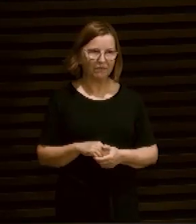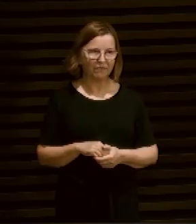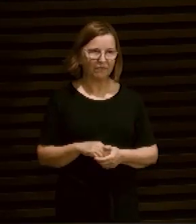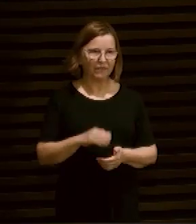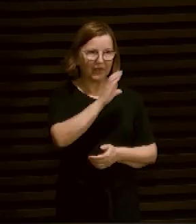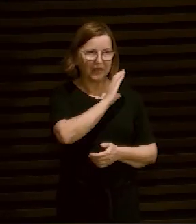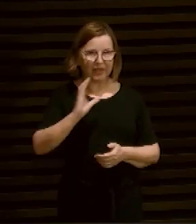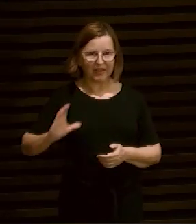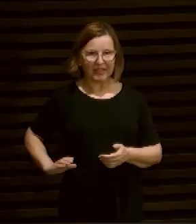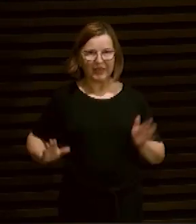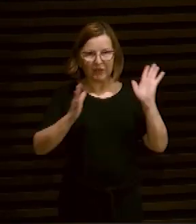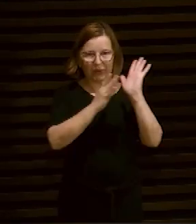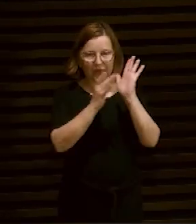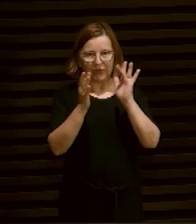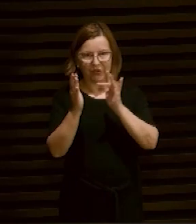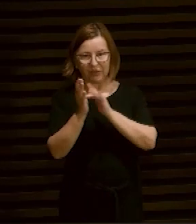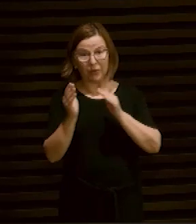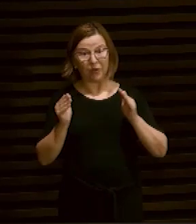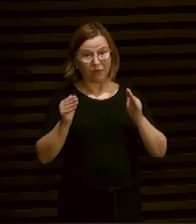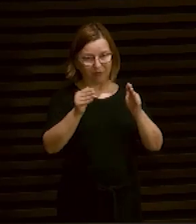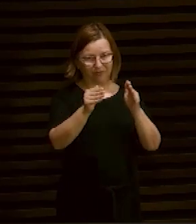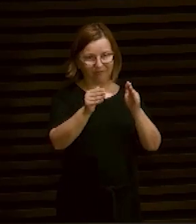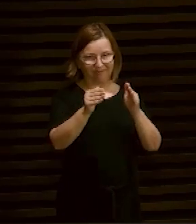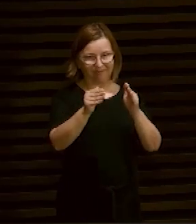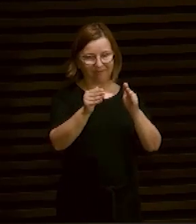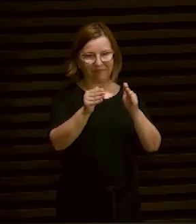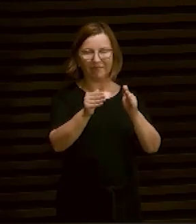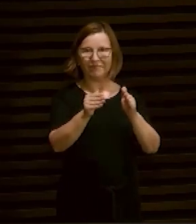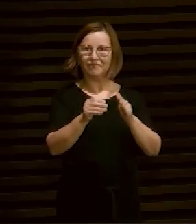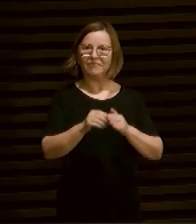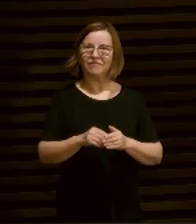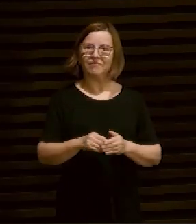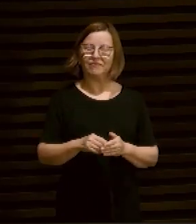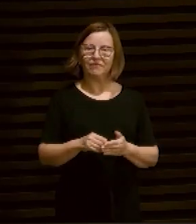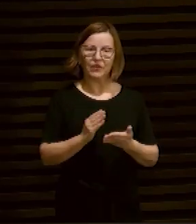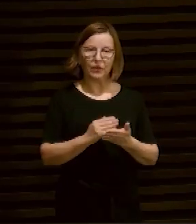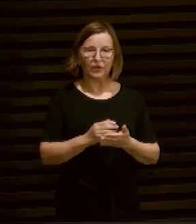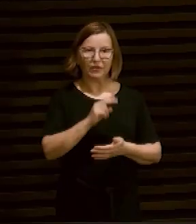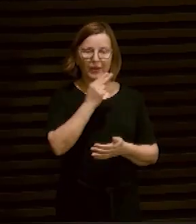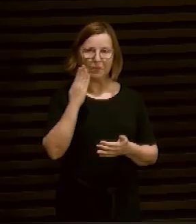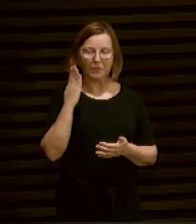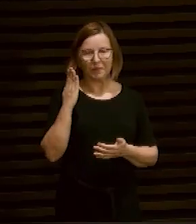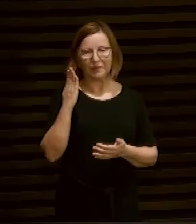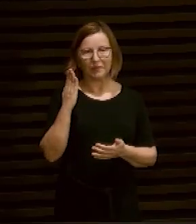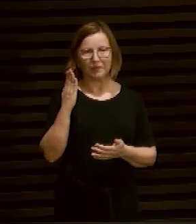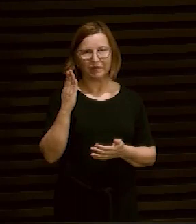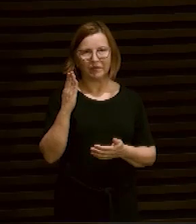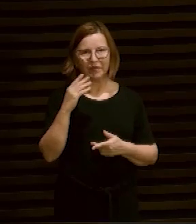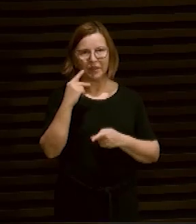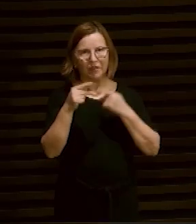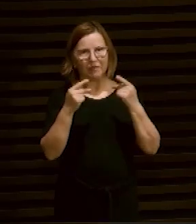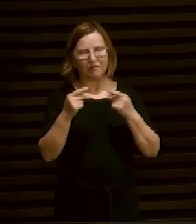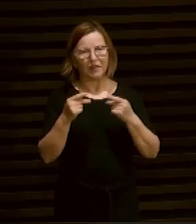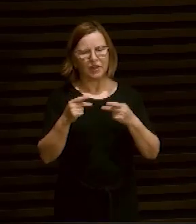Cristo Jesus é o foco. O livro de Hebreus não trata de muitas